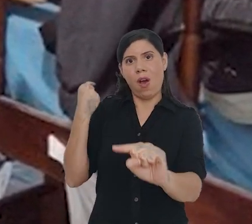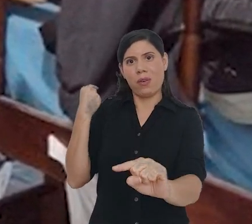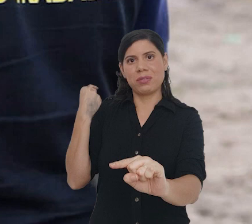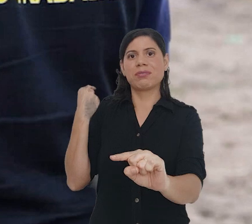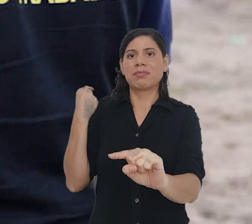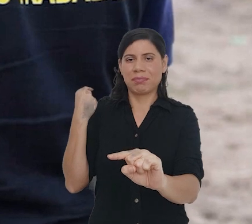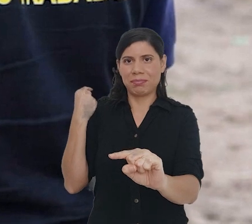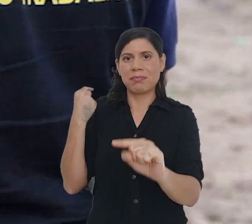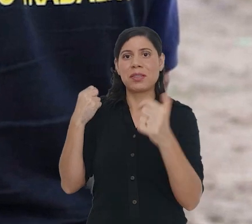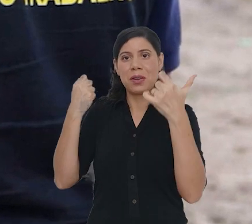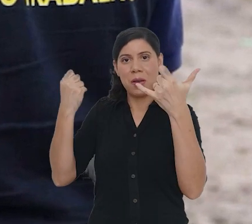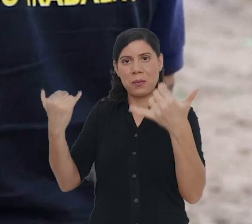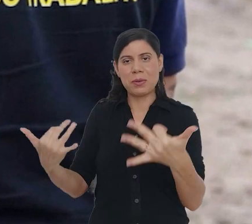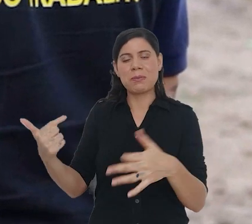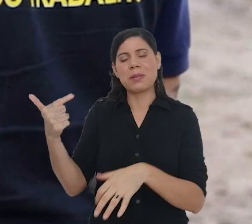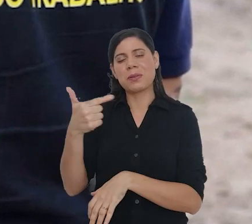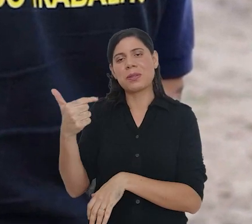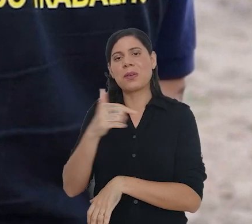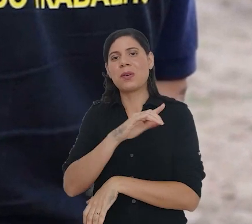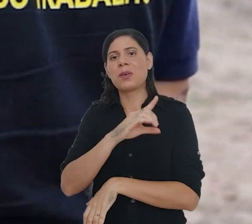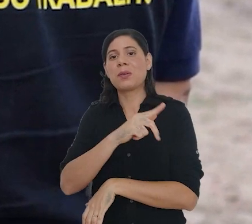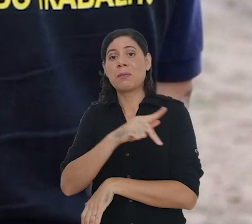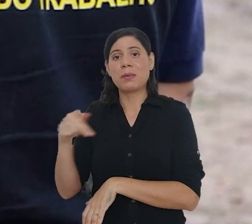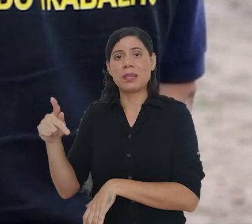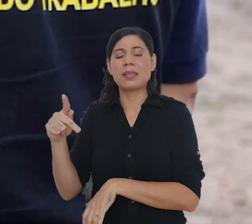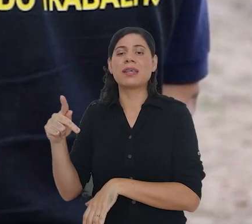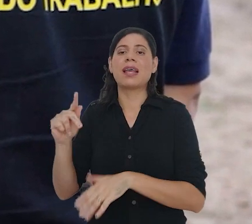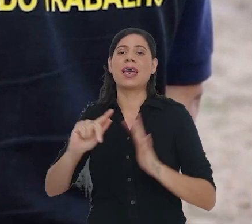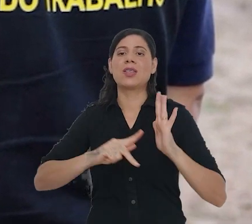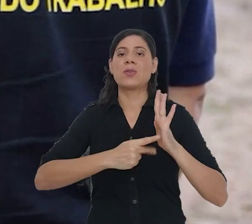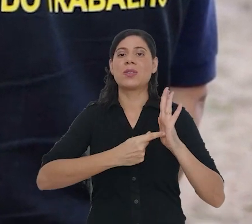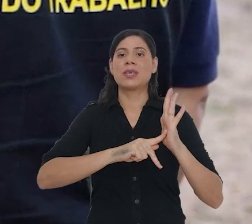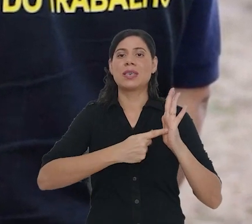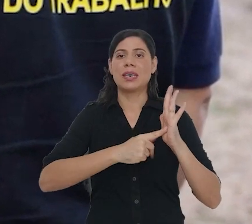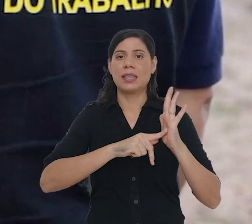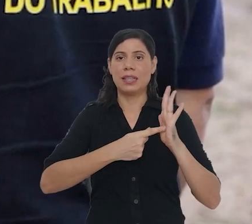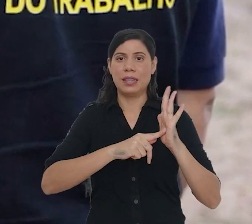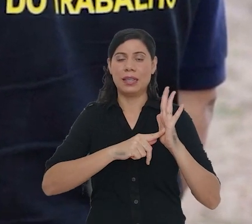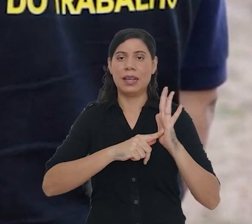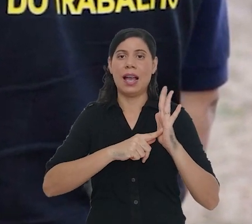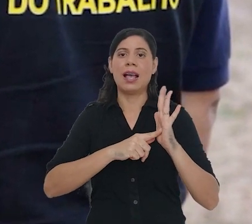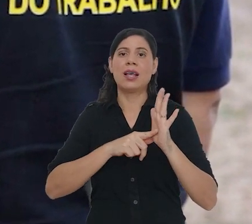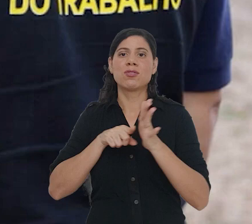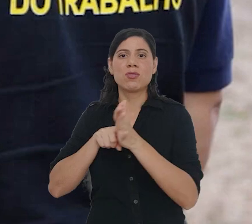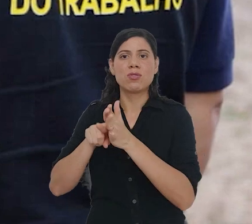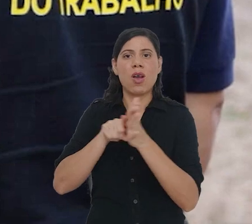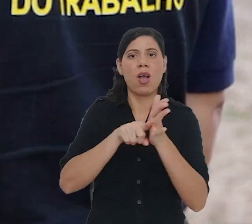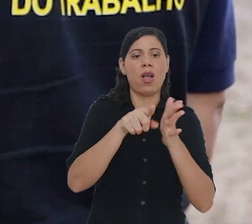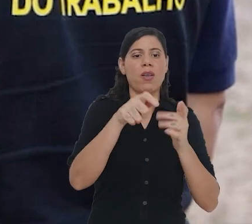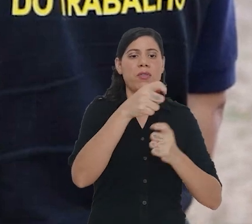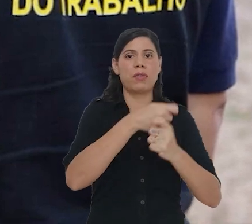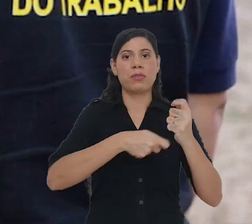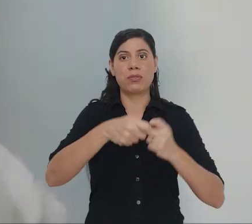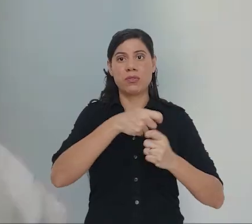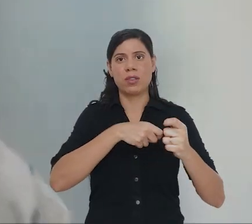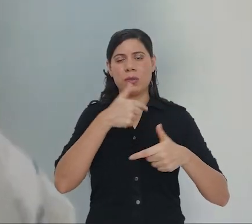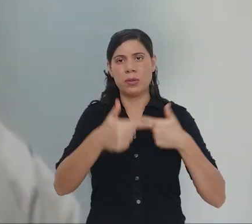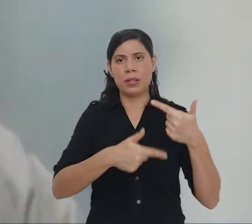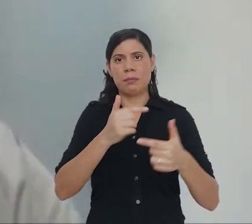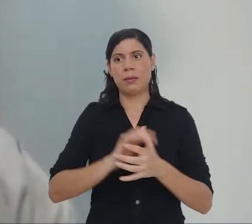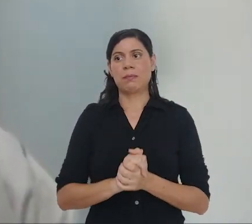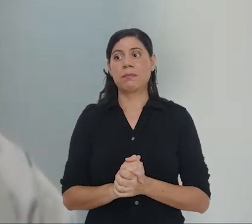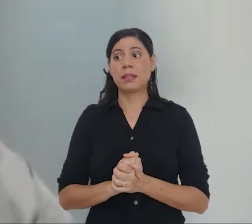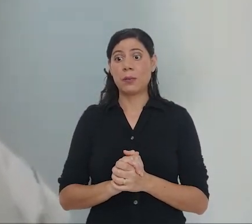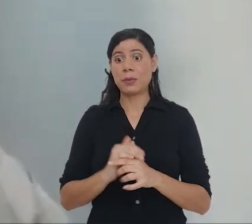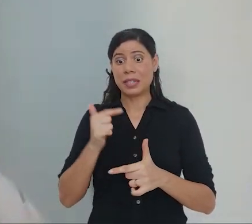no tempo, conforme explica o vice-presidente do Sindicato Nacional dos Auditores Fiscais do Trabalho, Carlos Silva. O trabalho